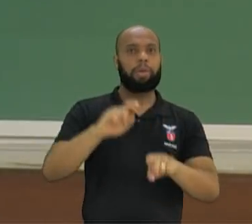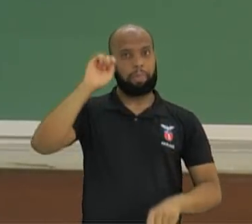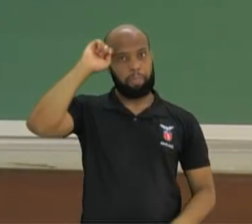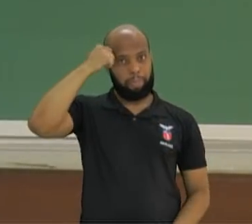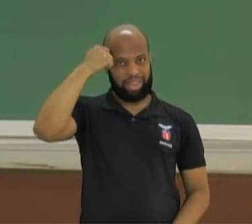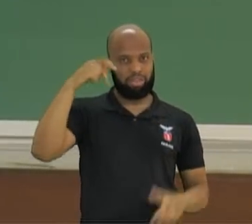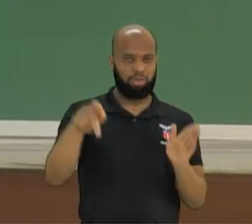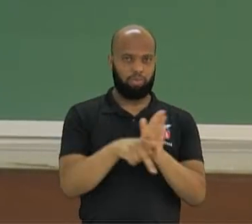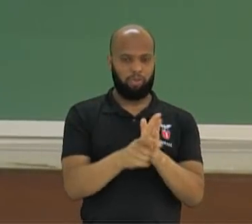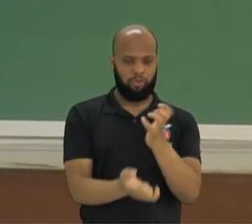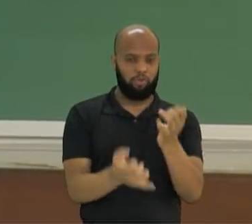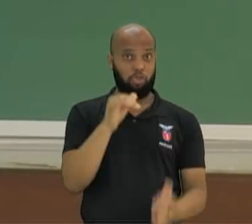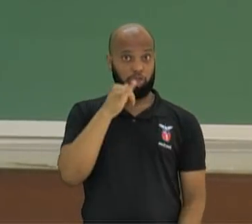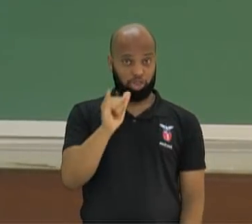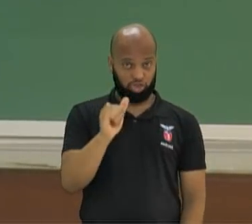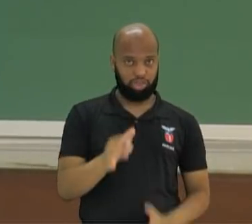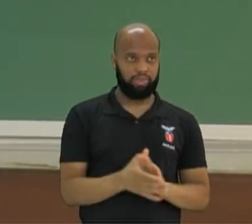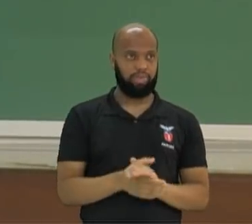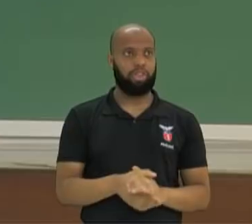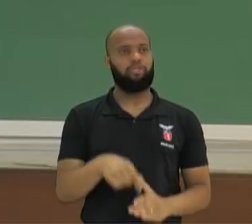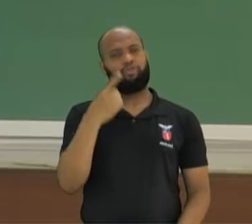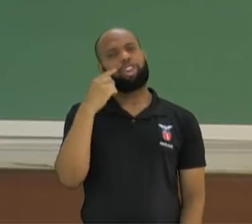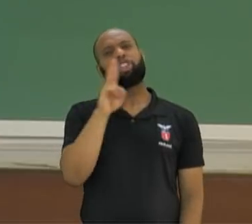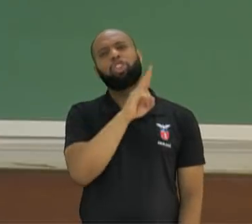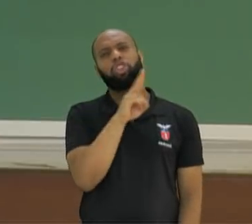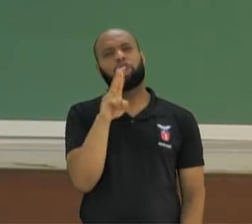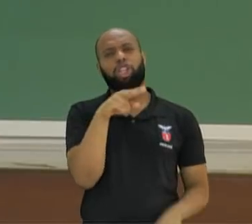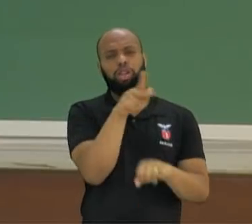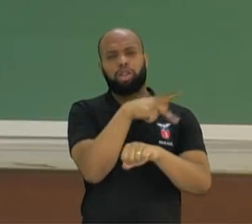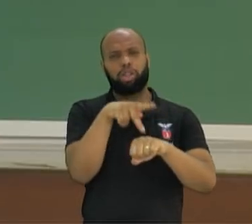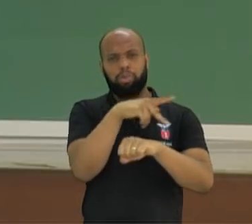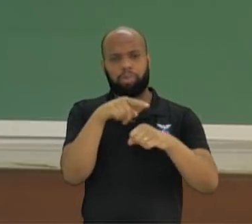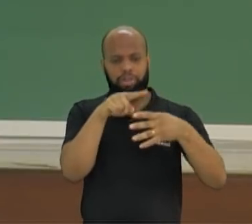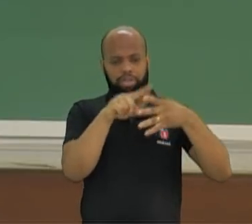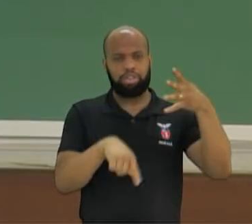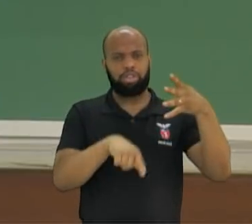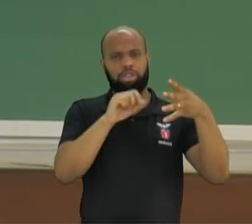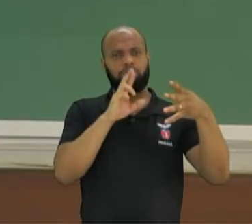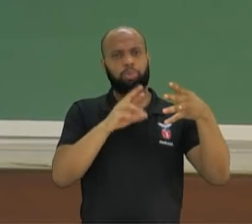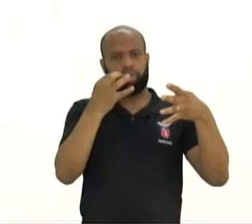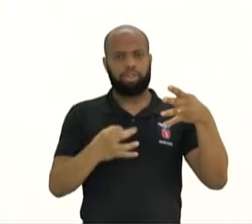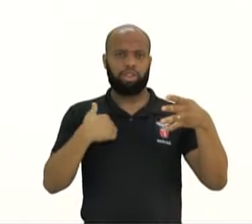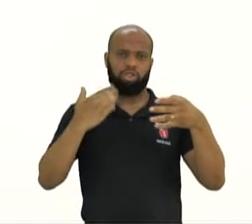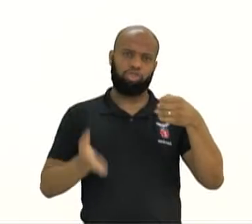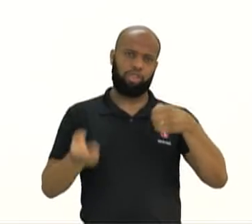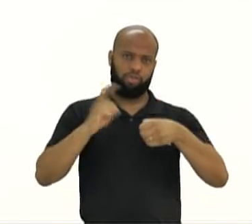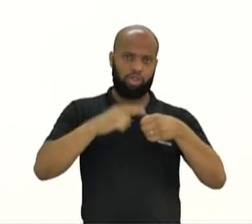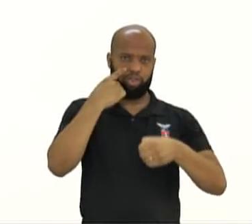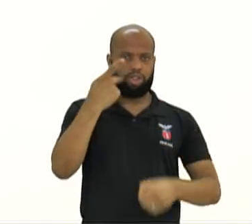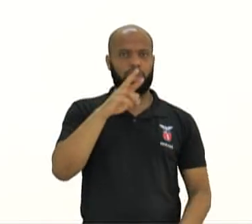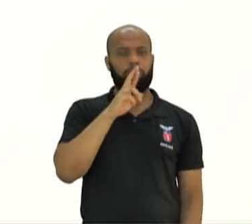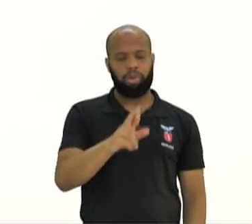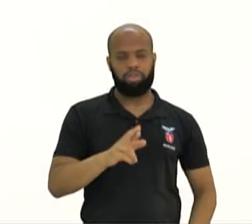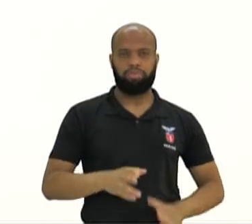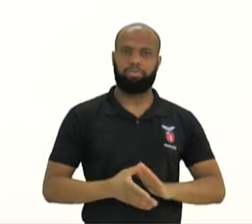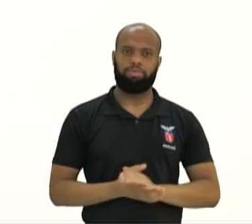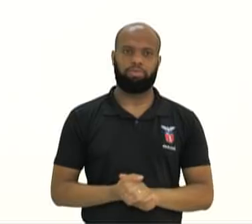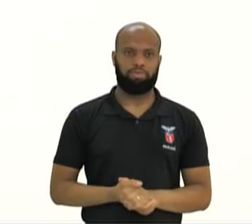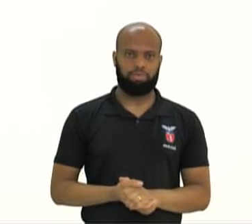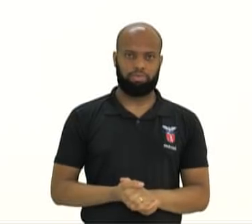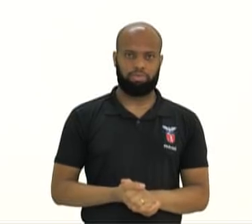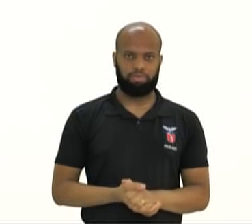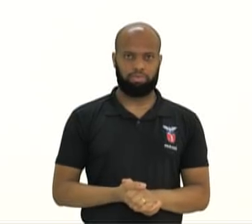país é esse? Difícil. A, Papua Nova Guiné. Letra B, Nauru. Letra C, Ilhas Fiji. Ou letra